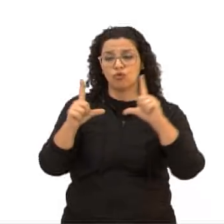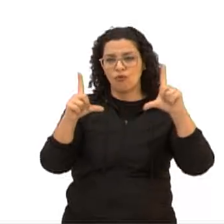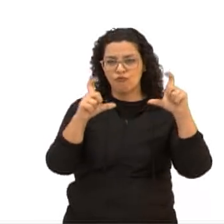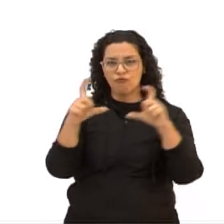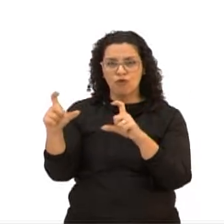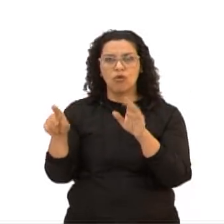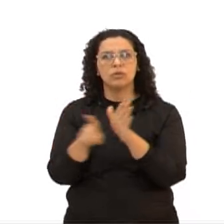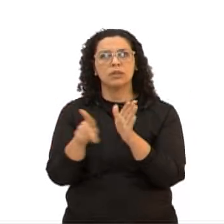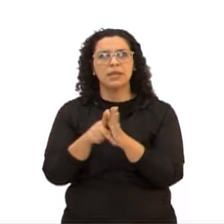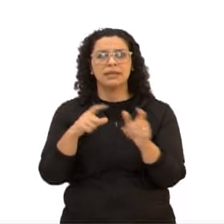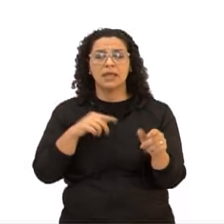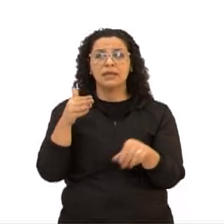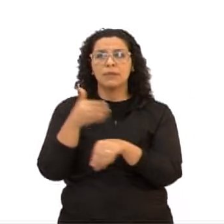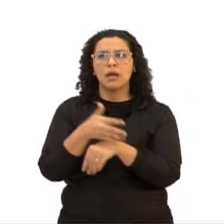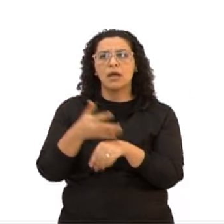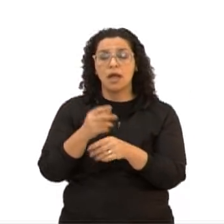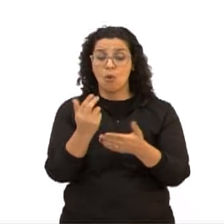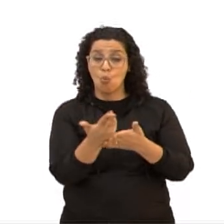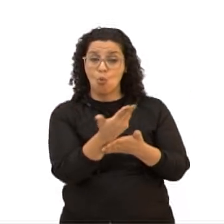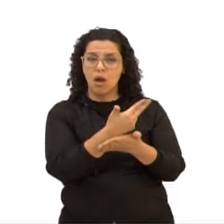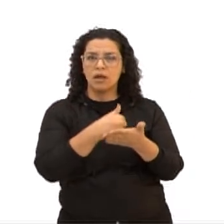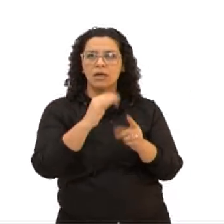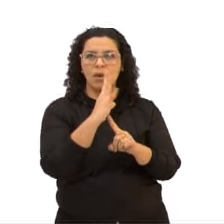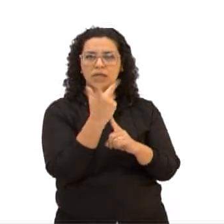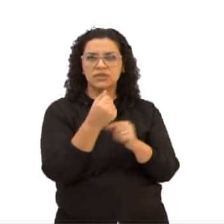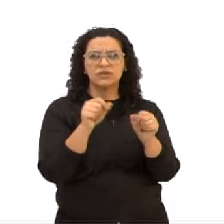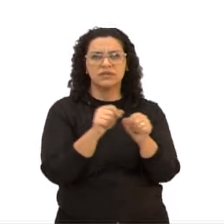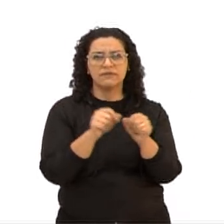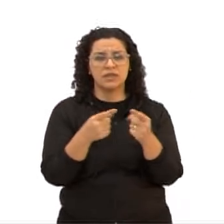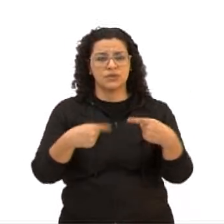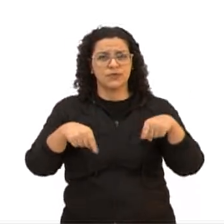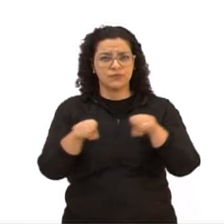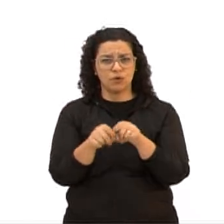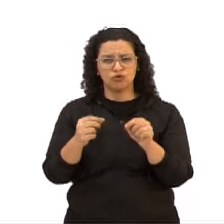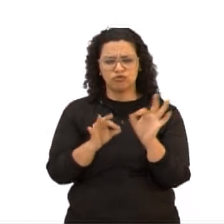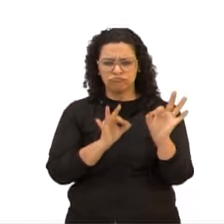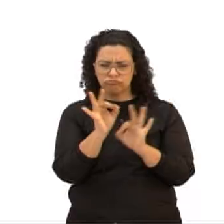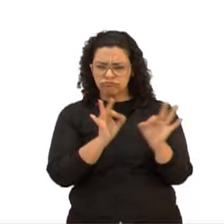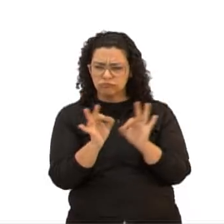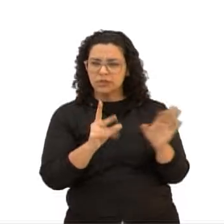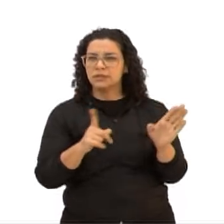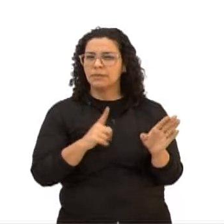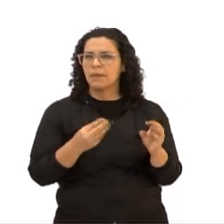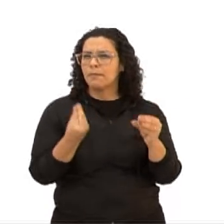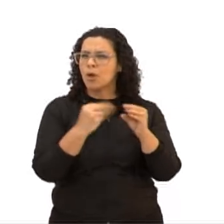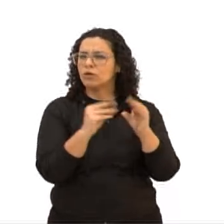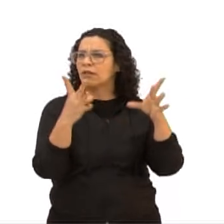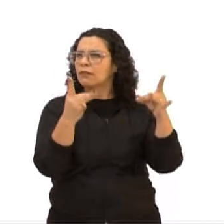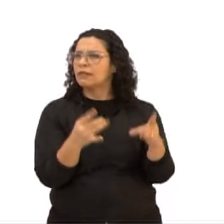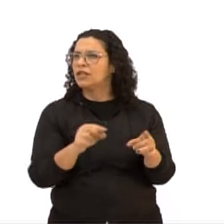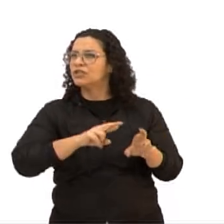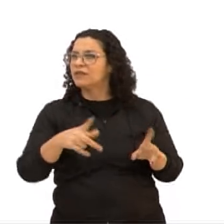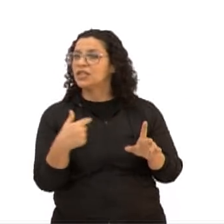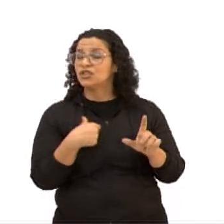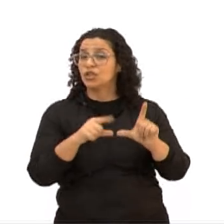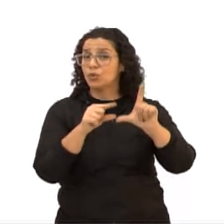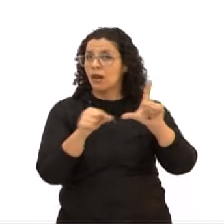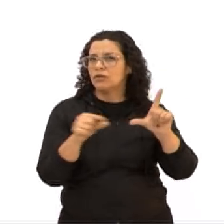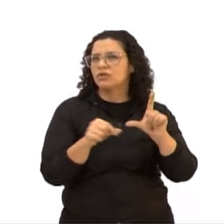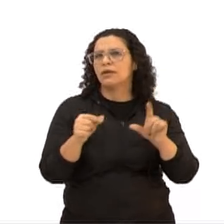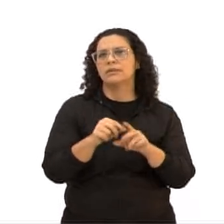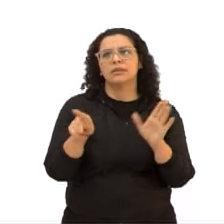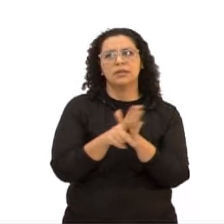que geralmente sofre intervenção do artista, seja retocando-a ou inserindo algum elemento verbal